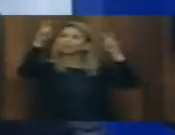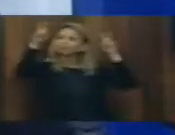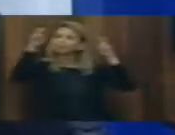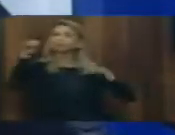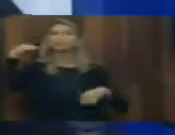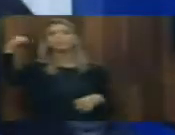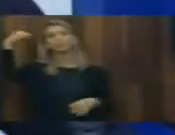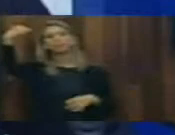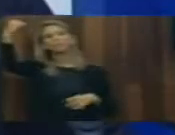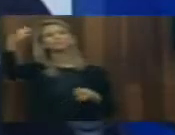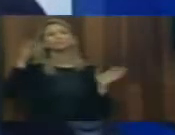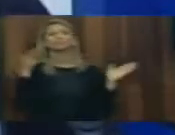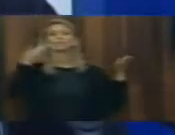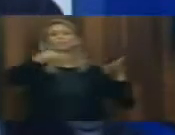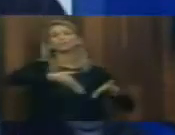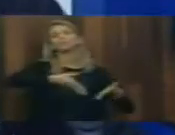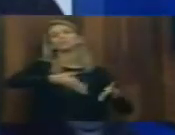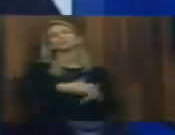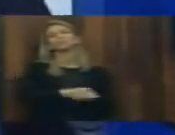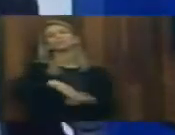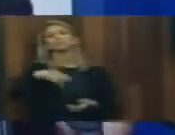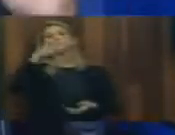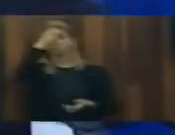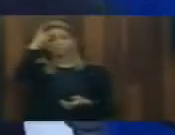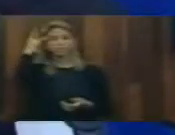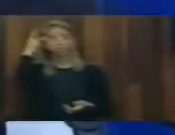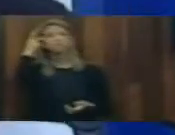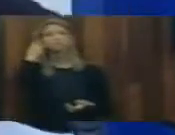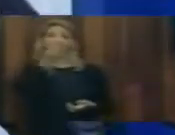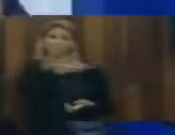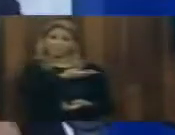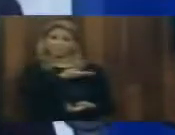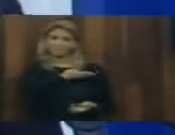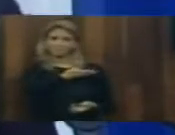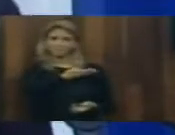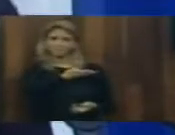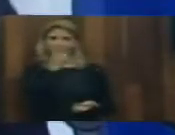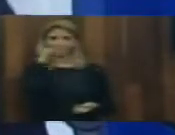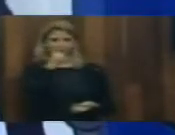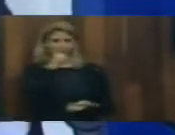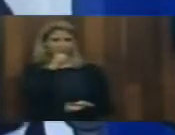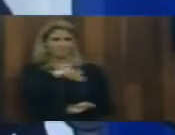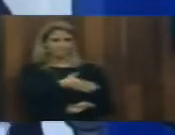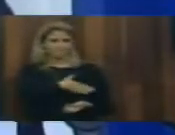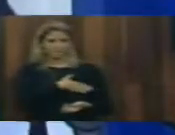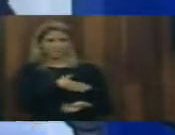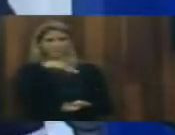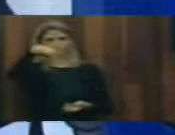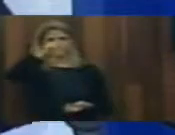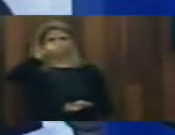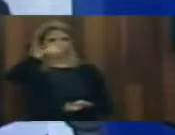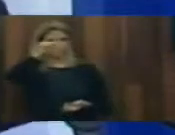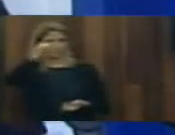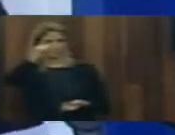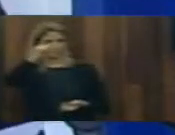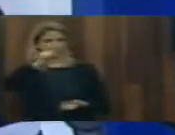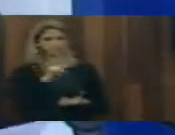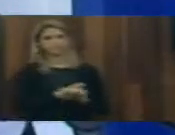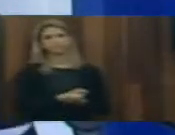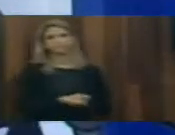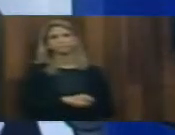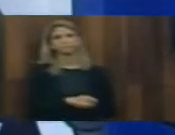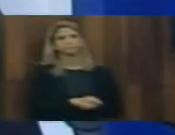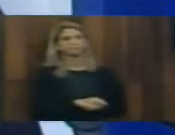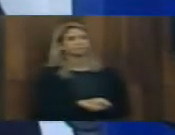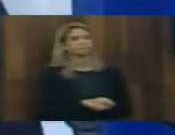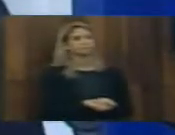reivindicação para as amigas da Mama. No meu outro discurso, eu até falei, mas